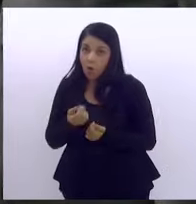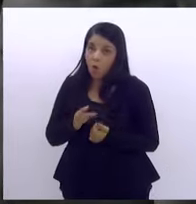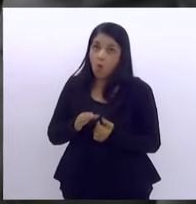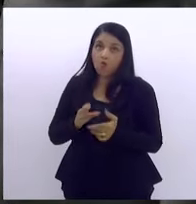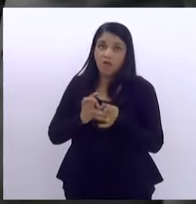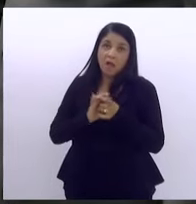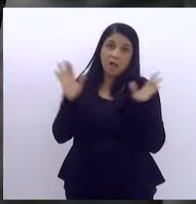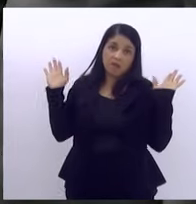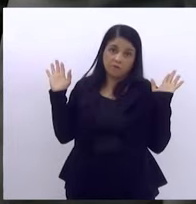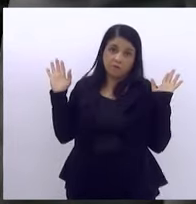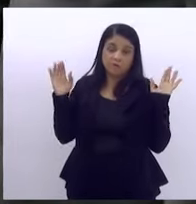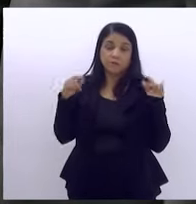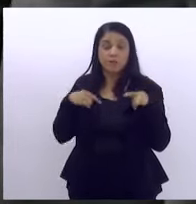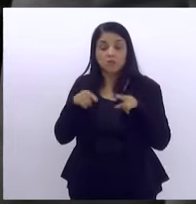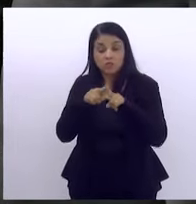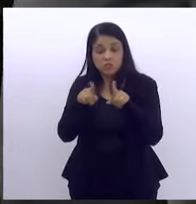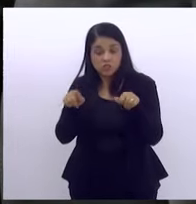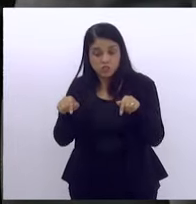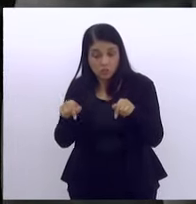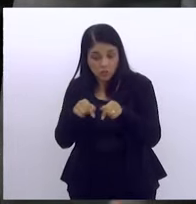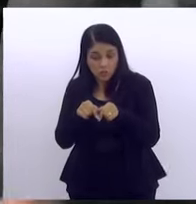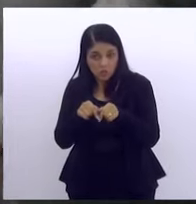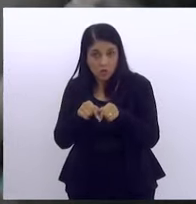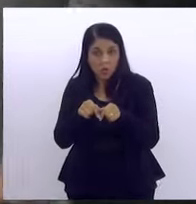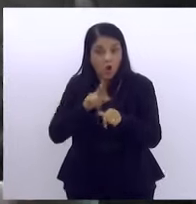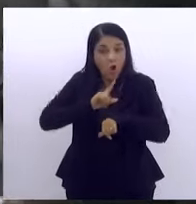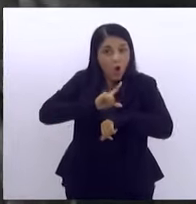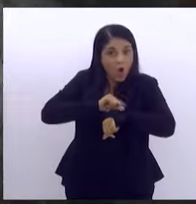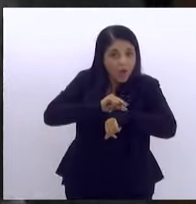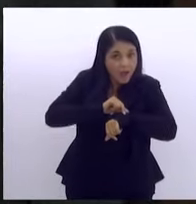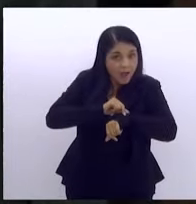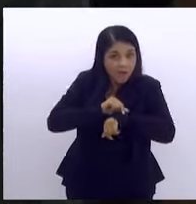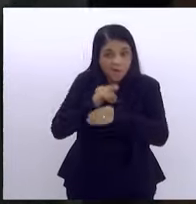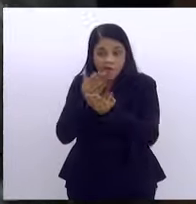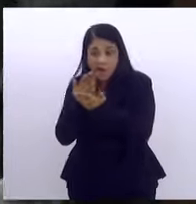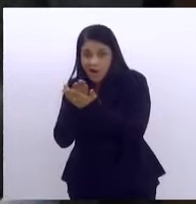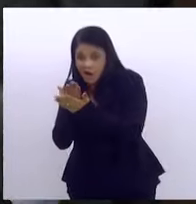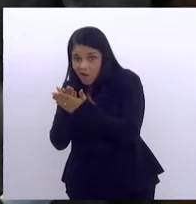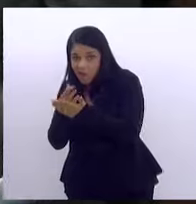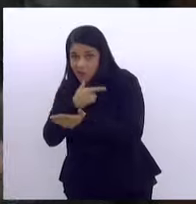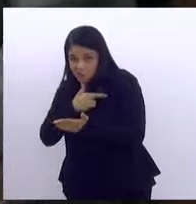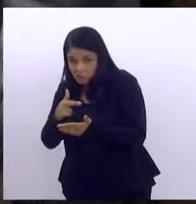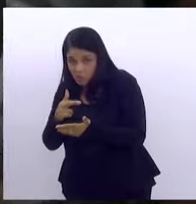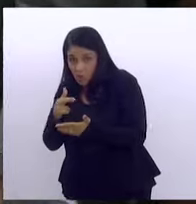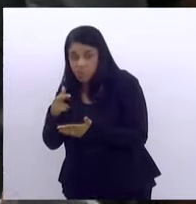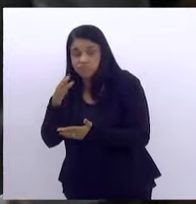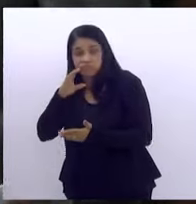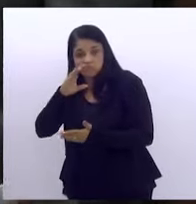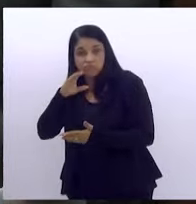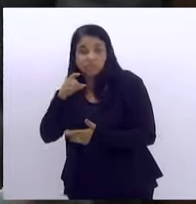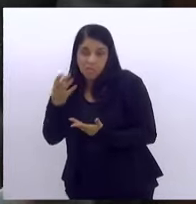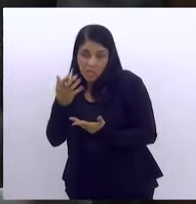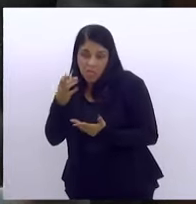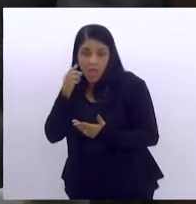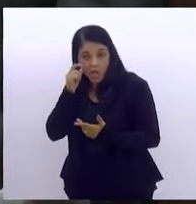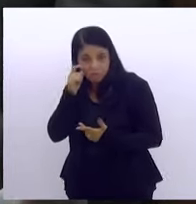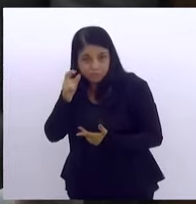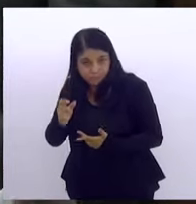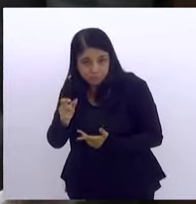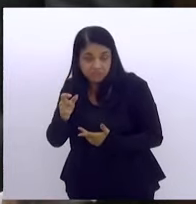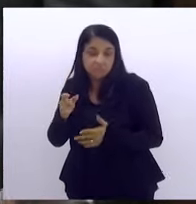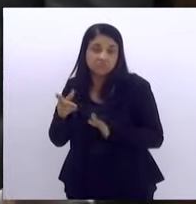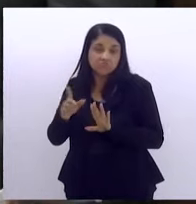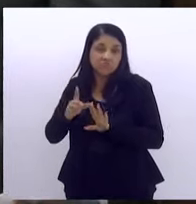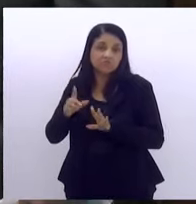horário, obrigatoriamente, tem aula de reforço de português, matemática, etc., até garantindo que quem não quiser, por qualquer